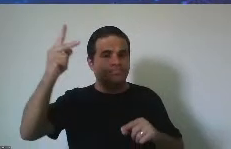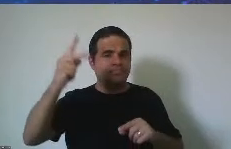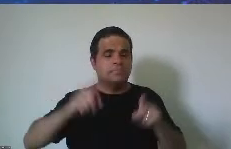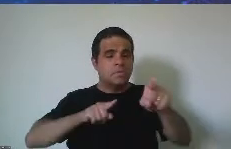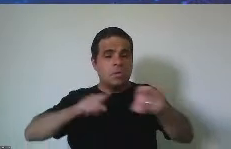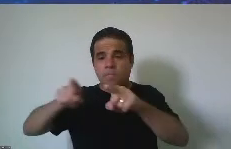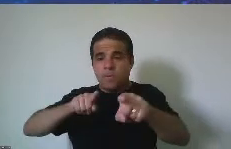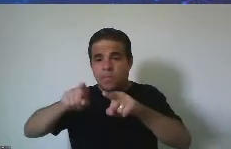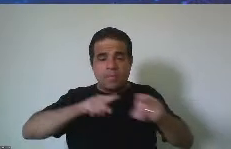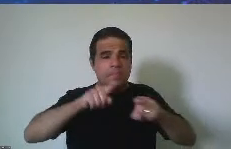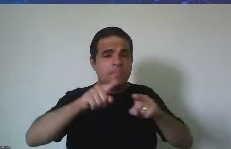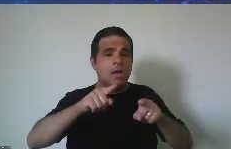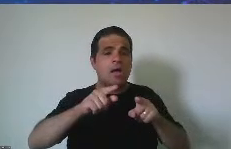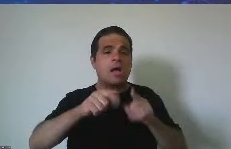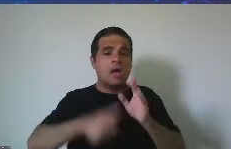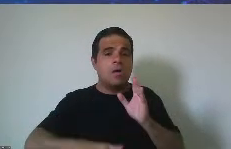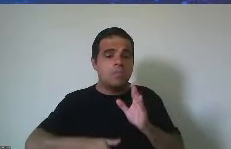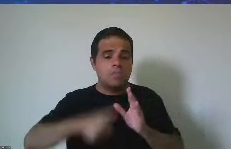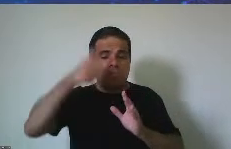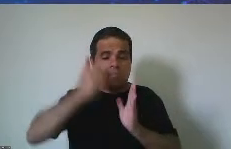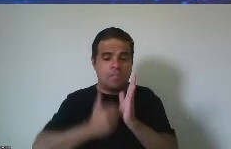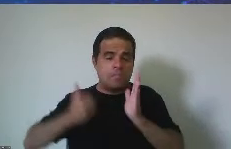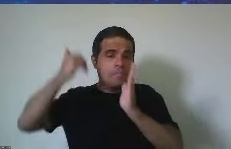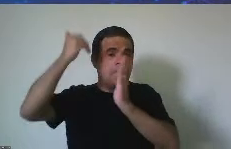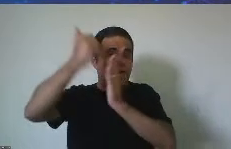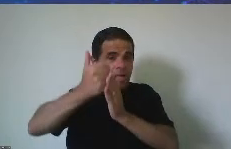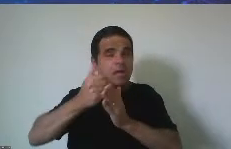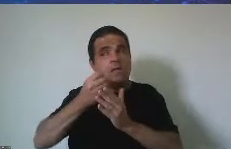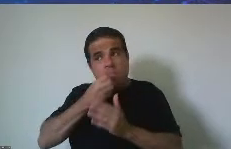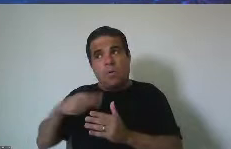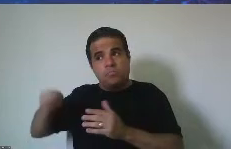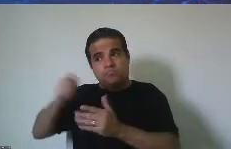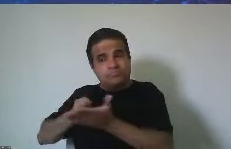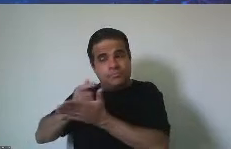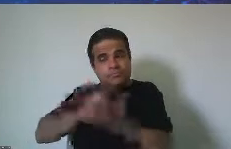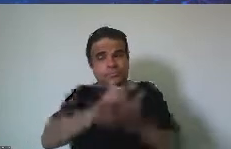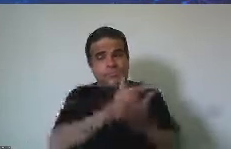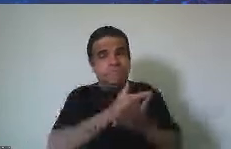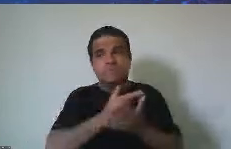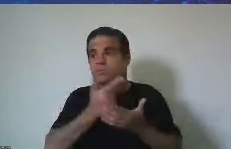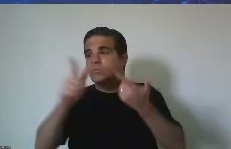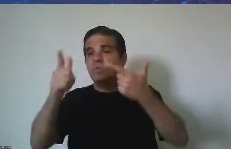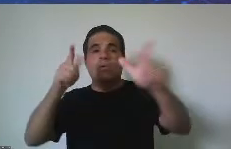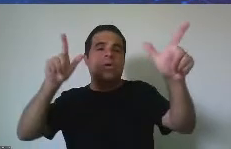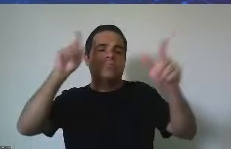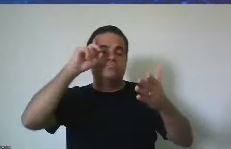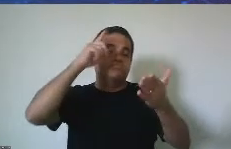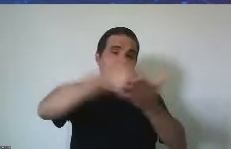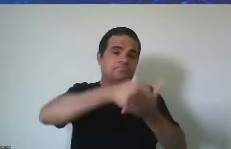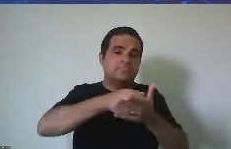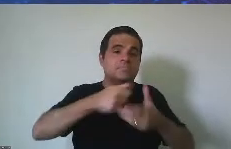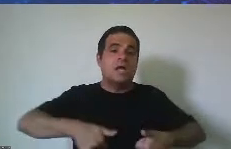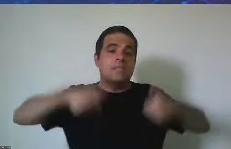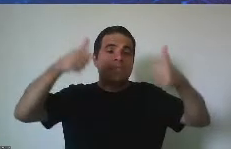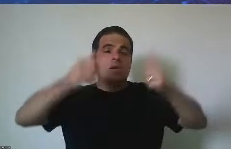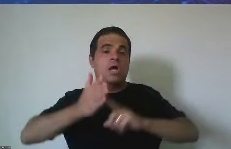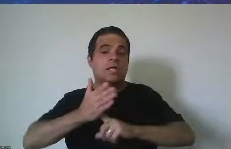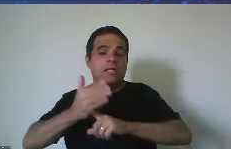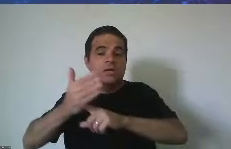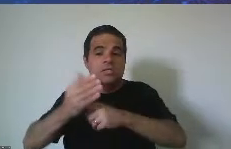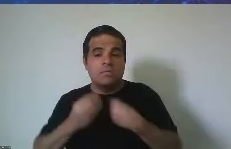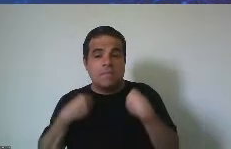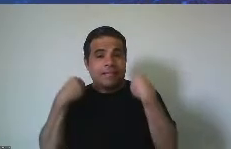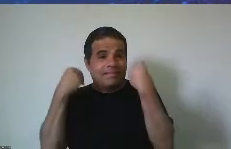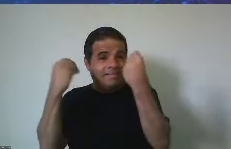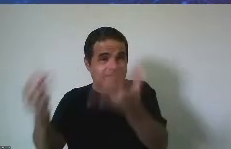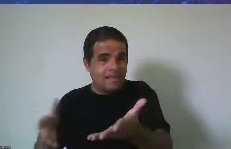maior né que a benéfico sempre para os consumidores e deixa os proponentes decidirem Qual que é a melhor tecnologia para dar a necessidade